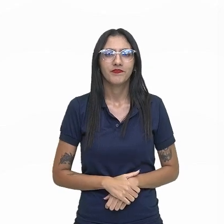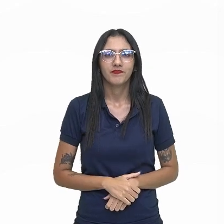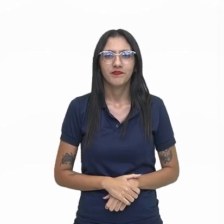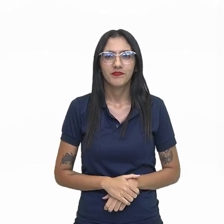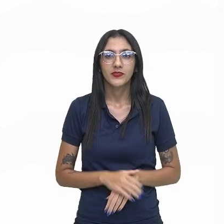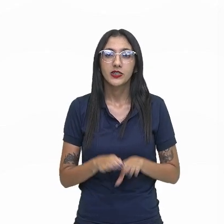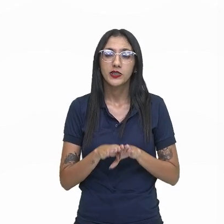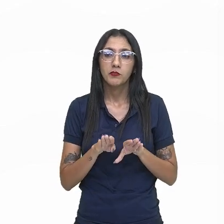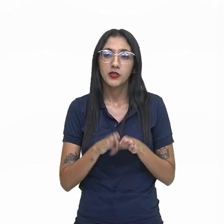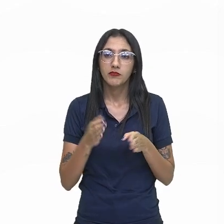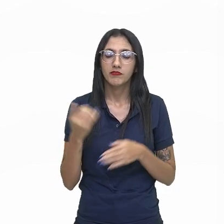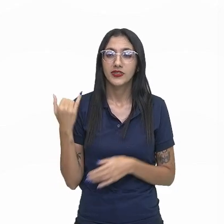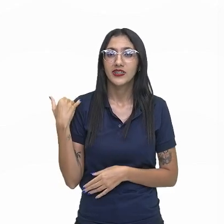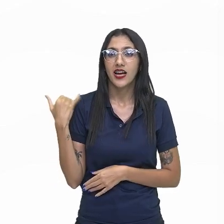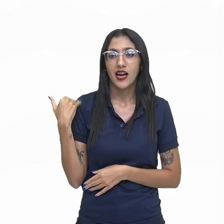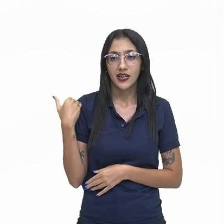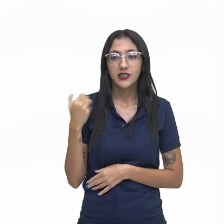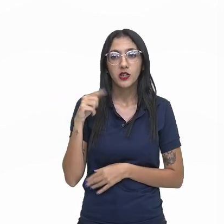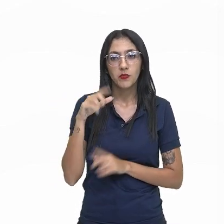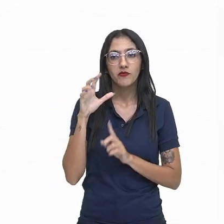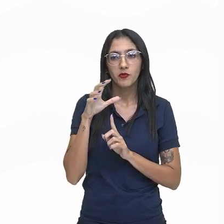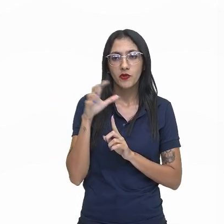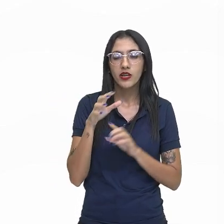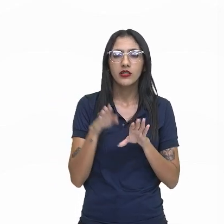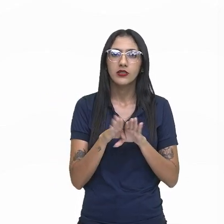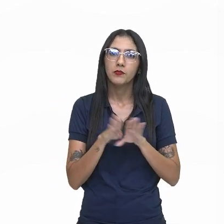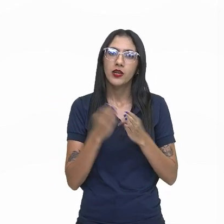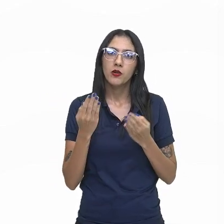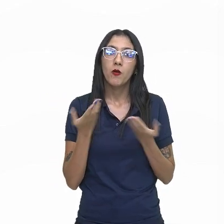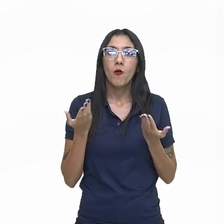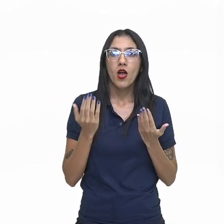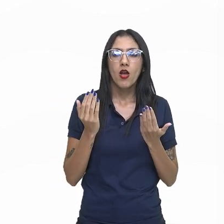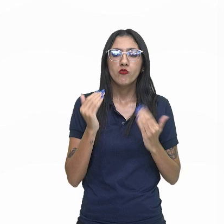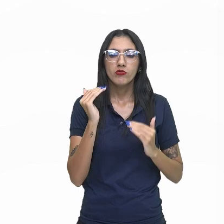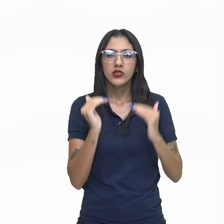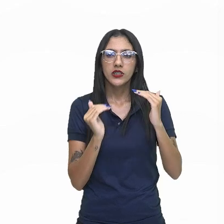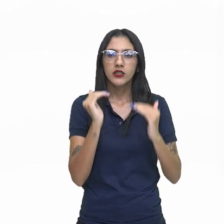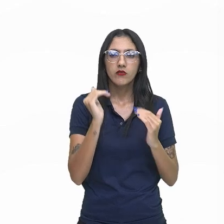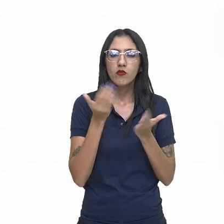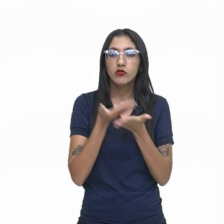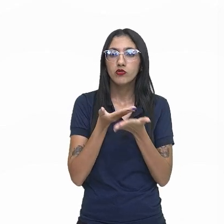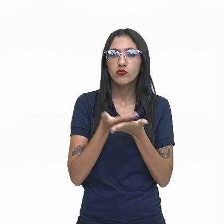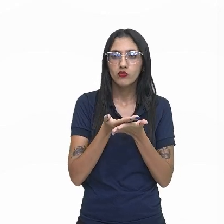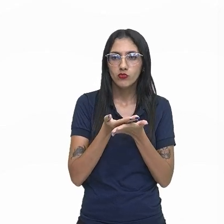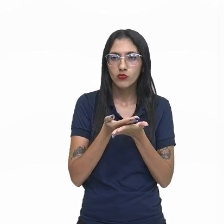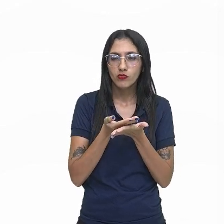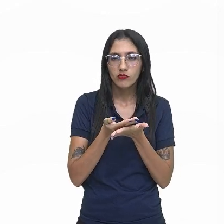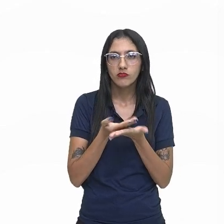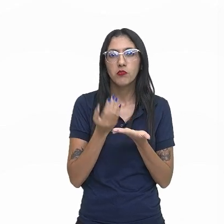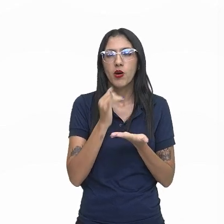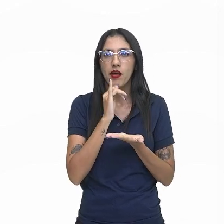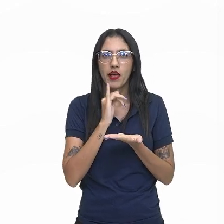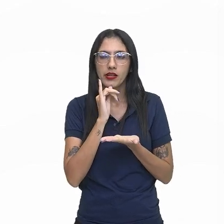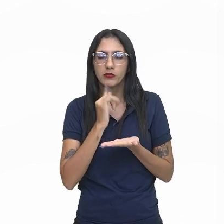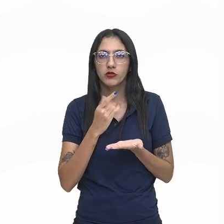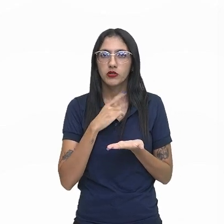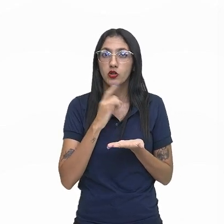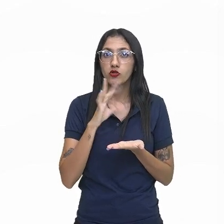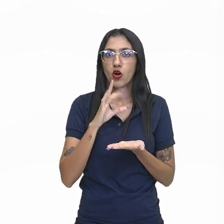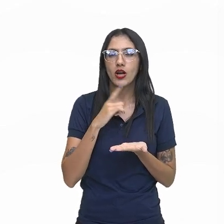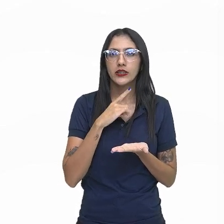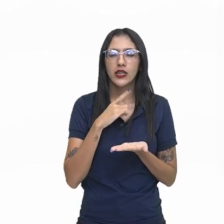faixa etária, né, a escolaridade. A escolaridade, quem fez, por